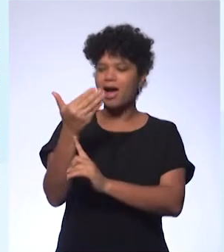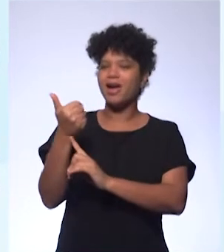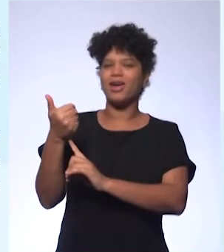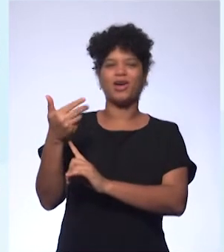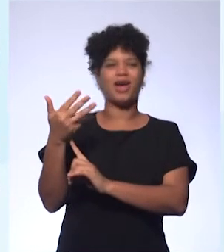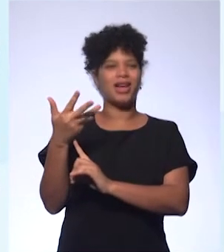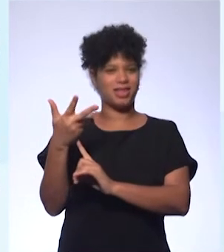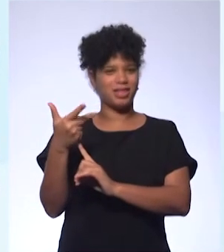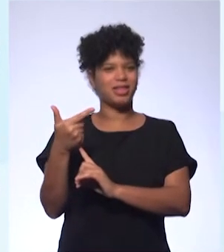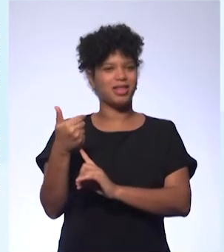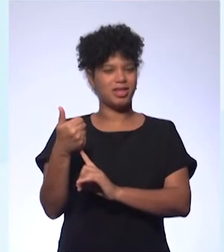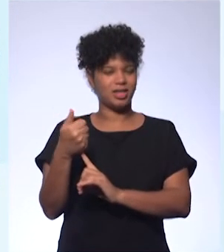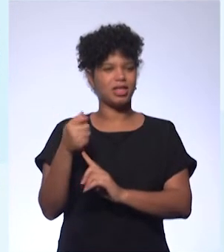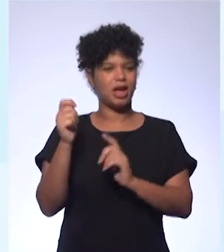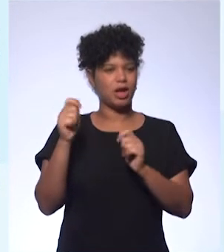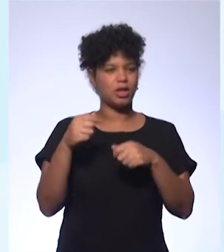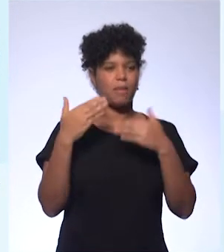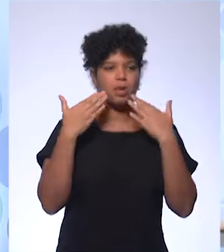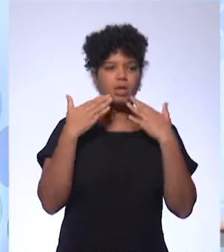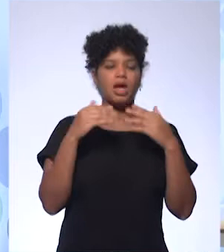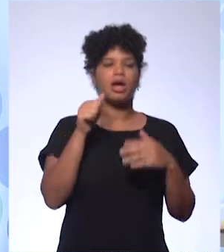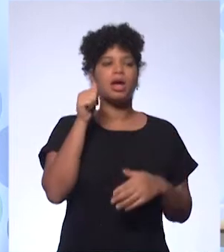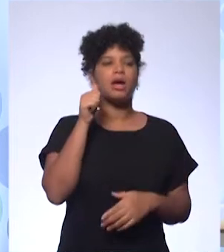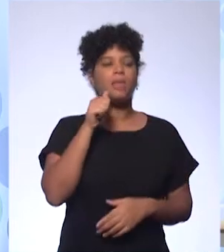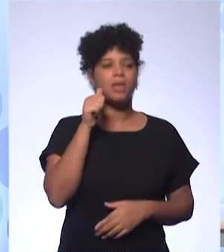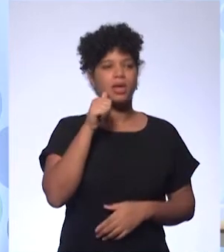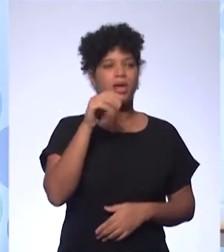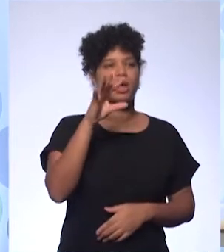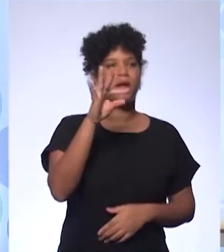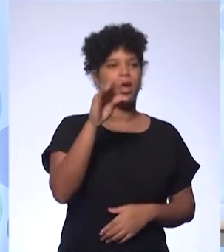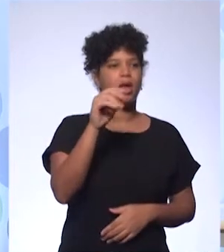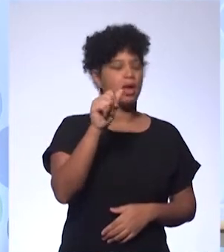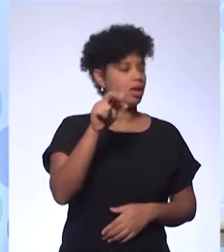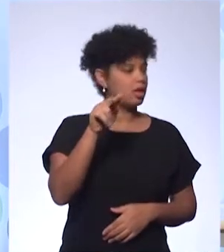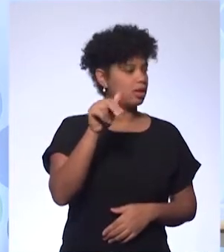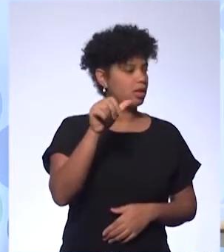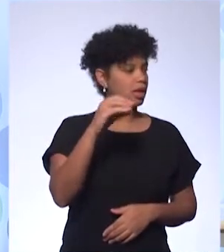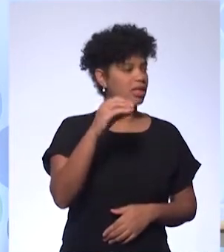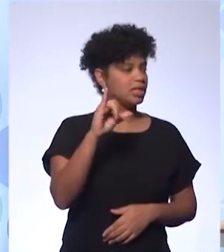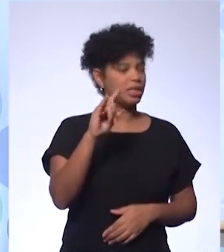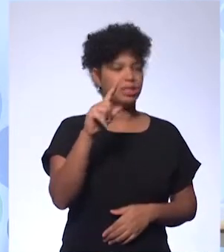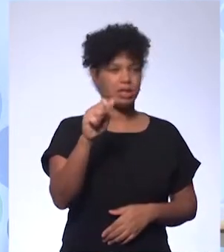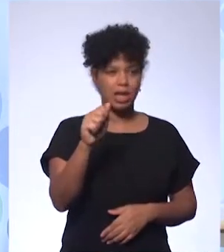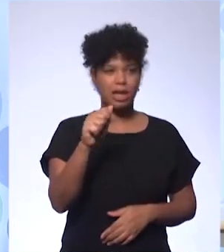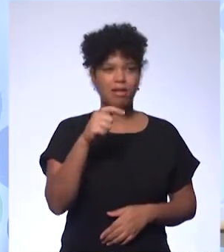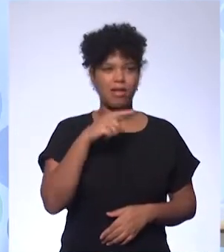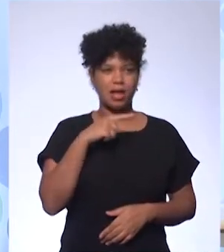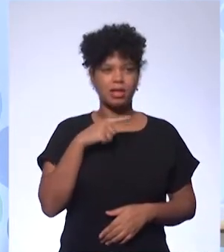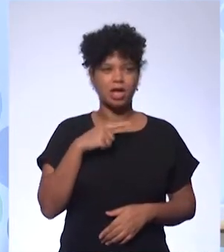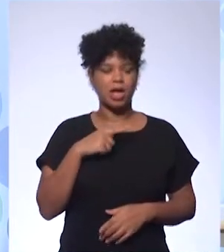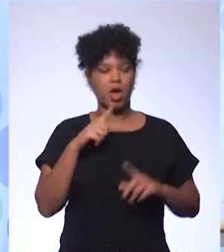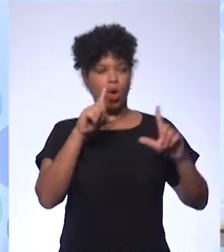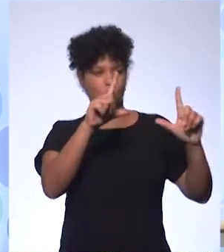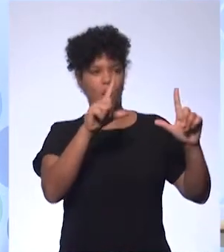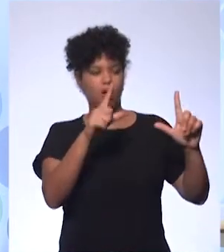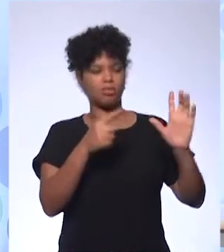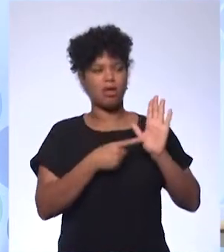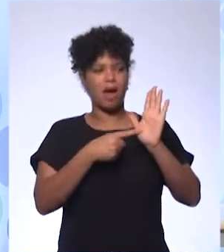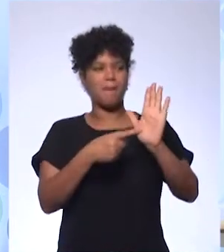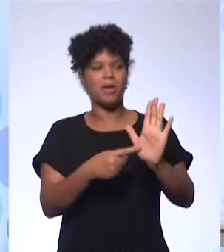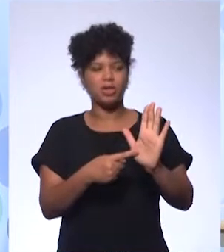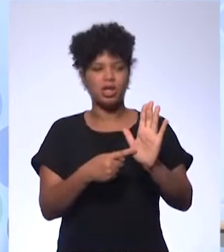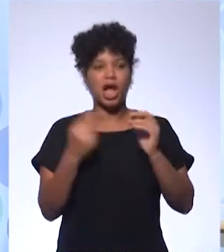vê, né, nas obras de Tarsila, a gente vê quadros como Os Operários, por exemplo, né, já mostrando esse começo da